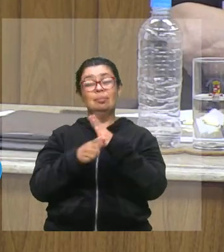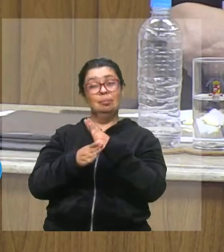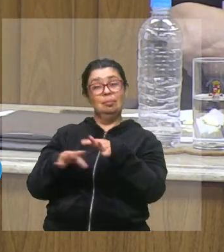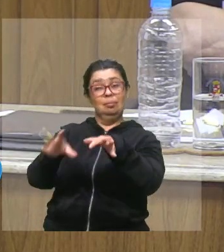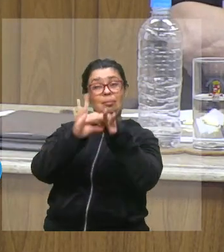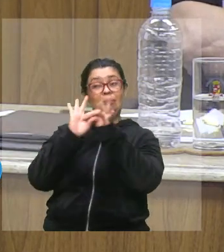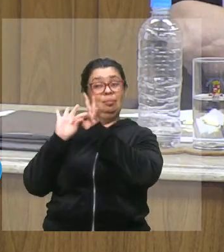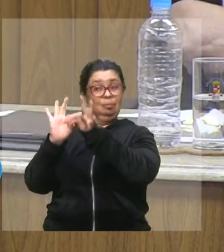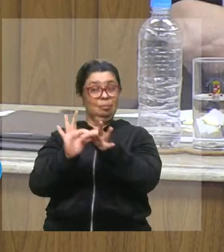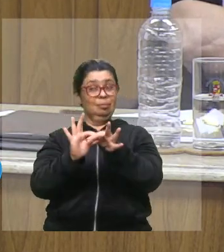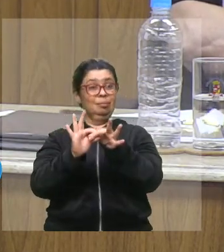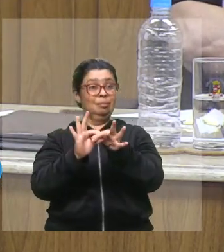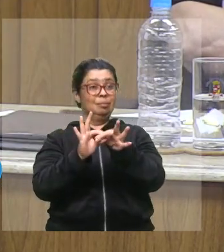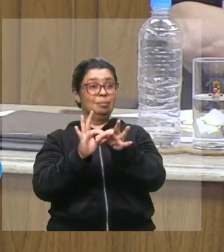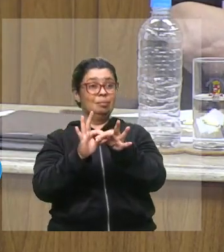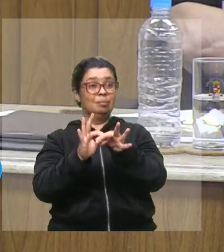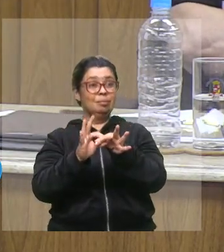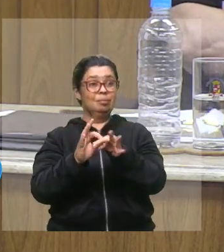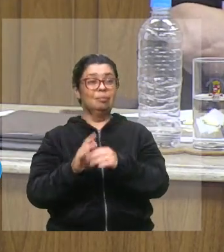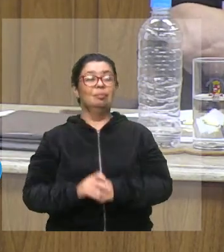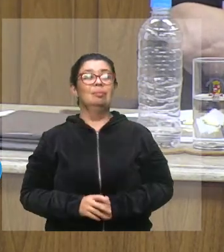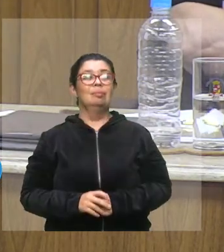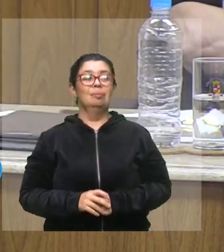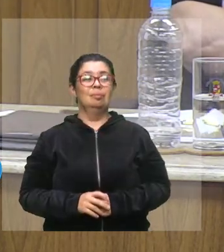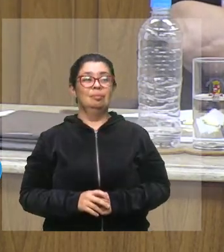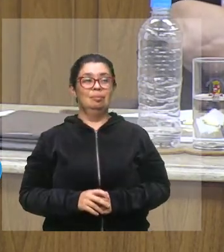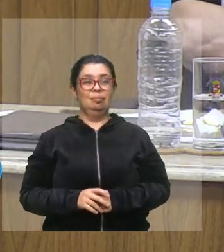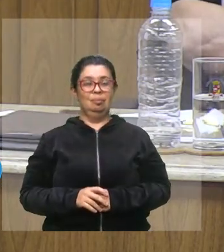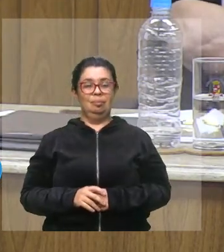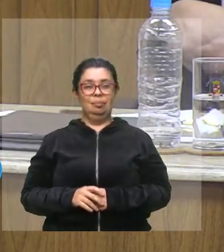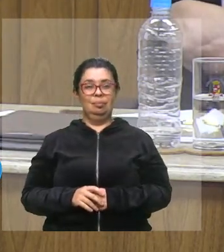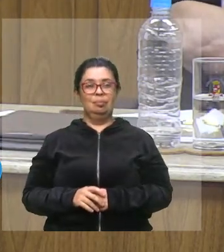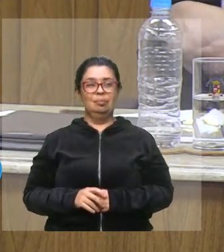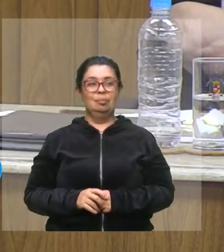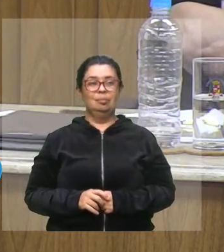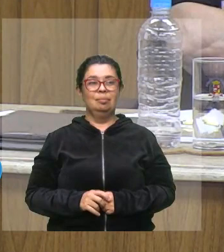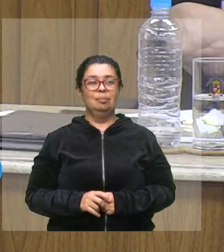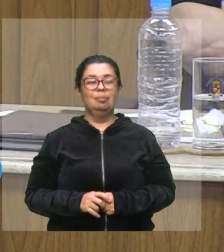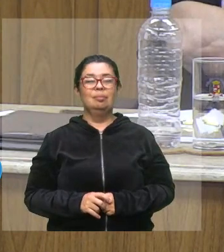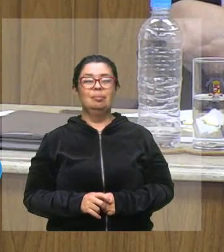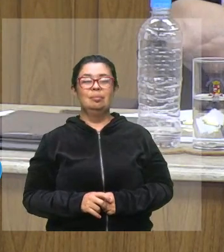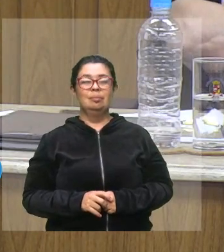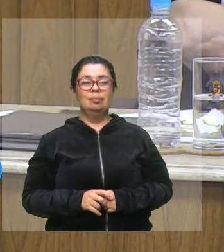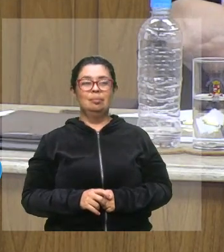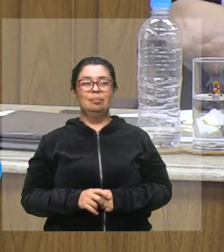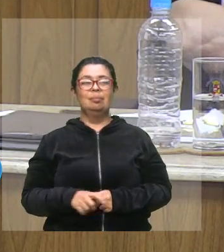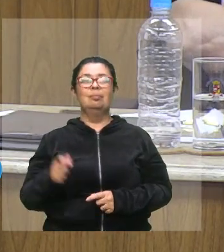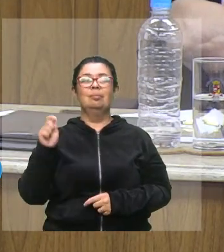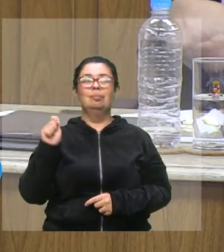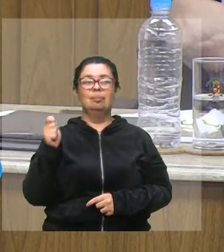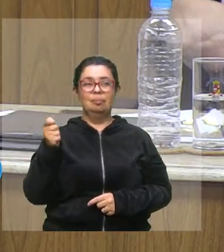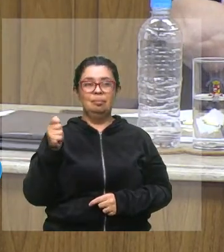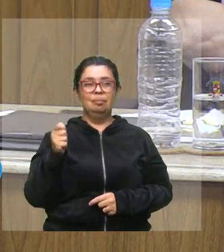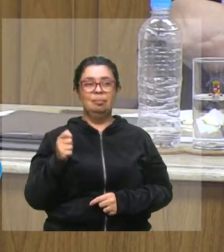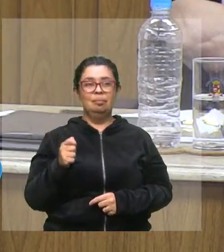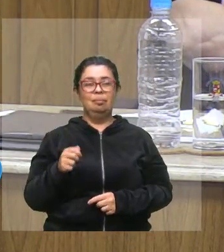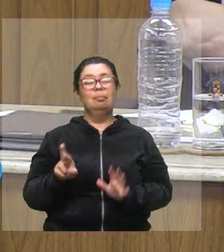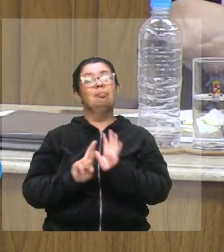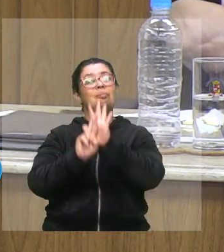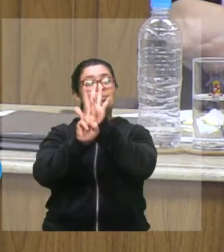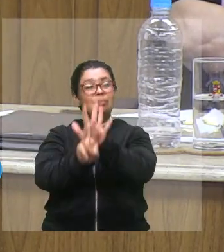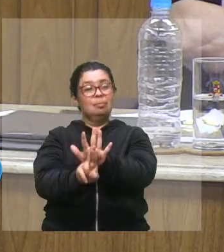isso se ajuntarem nesse processo todo, Assis passa a ser um